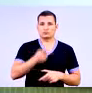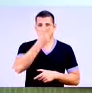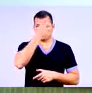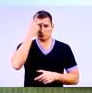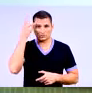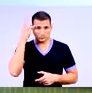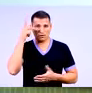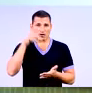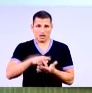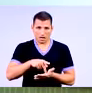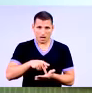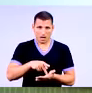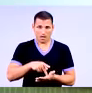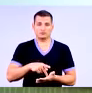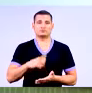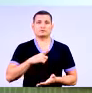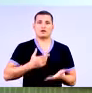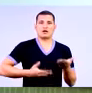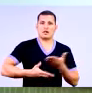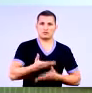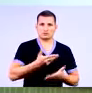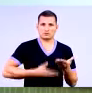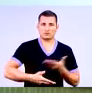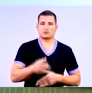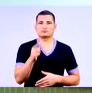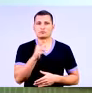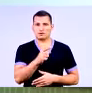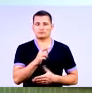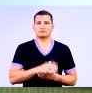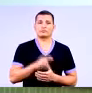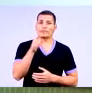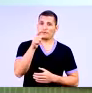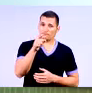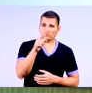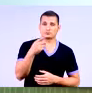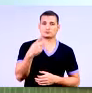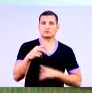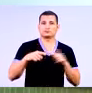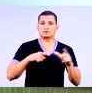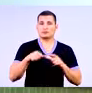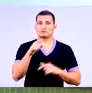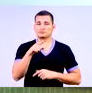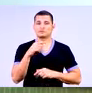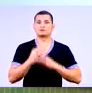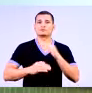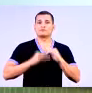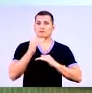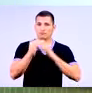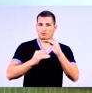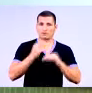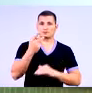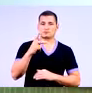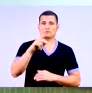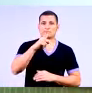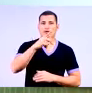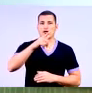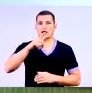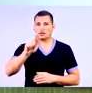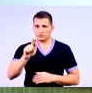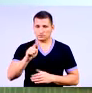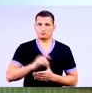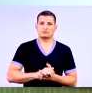se relacionando lá. Você, no seu trabalho, quando você for desenvolver as suas páginas, né, as